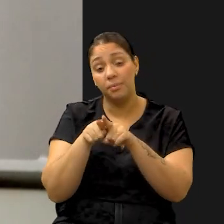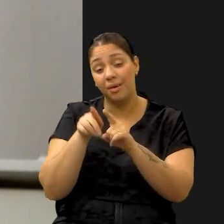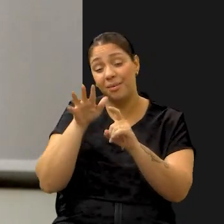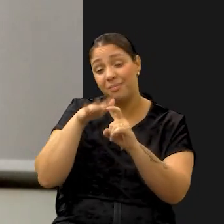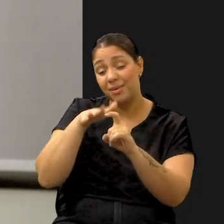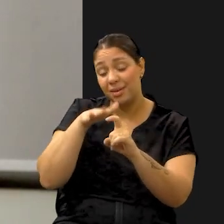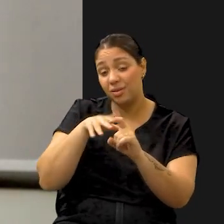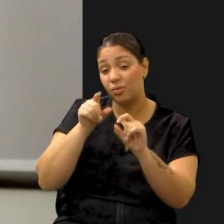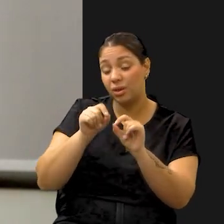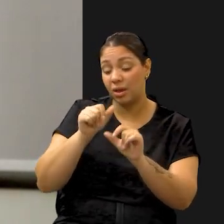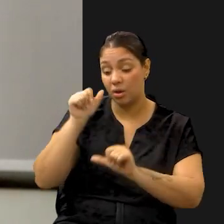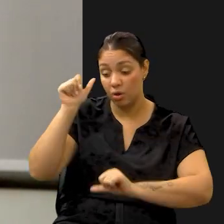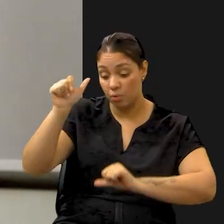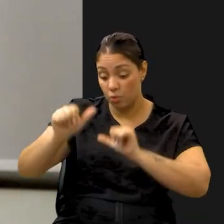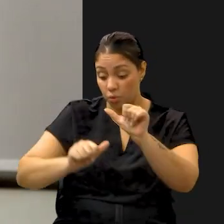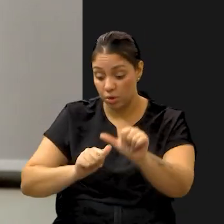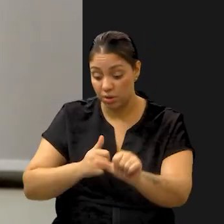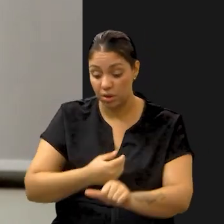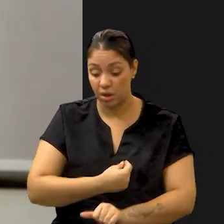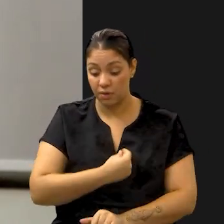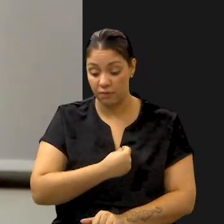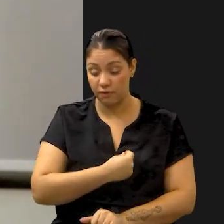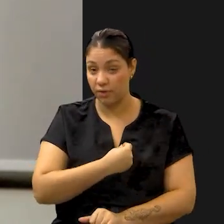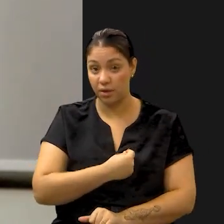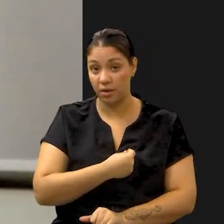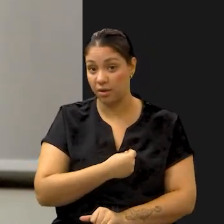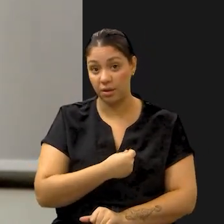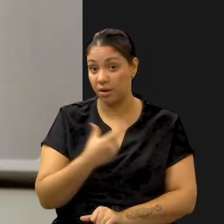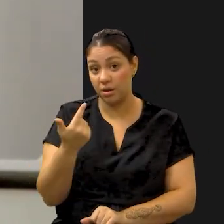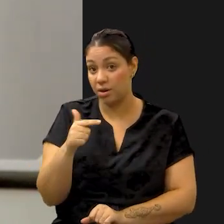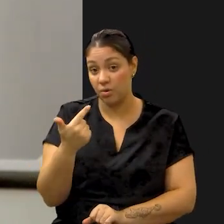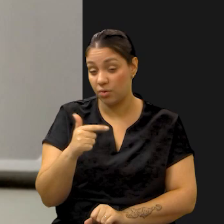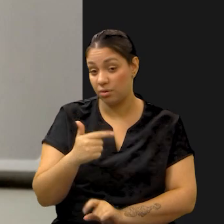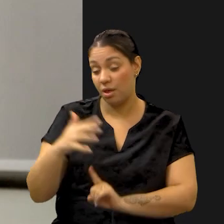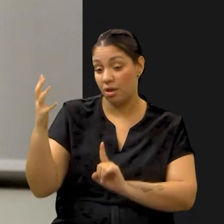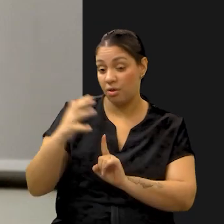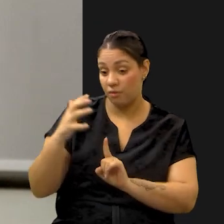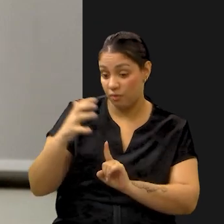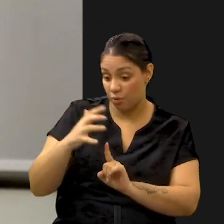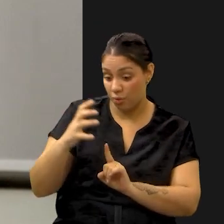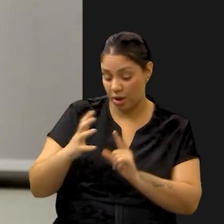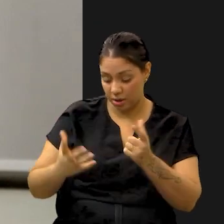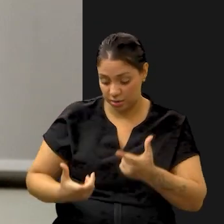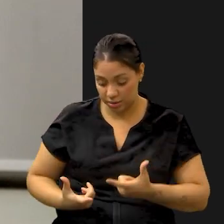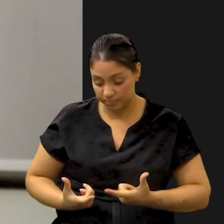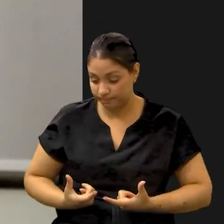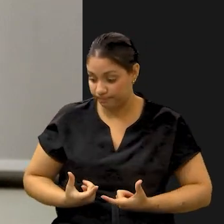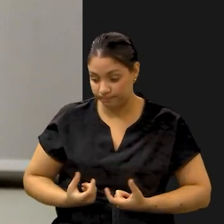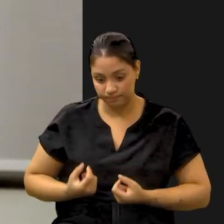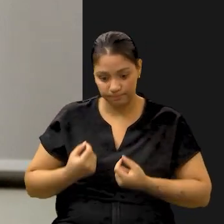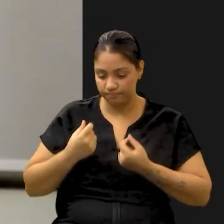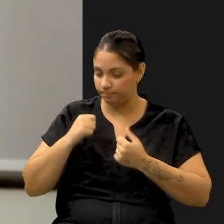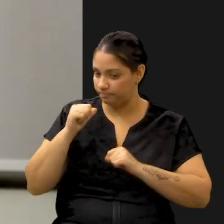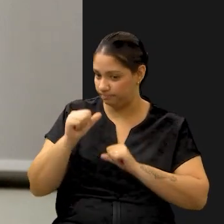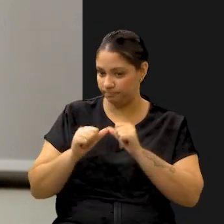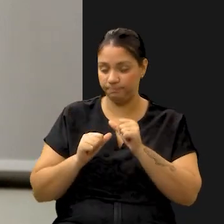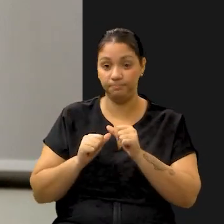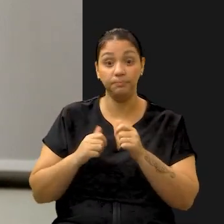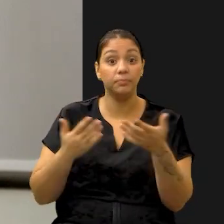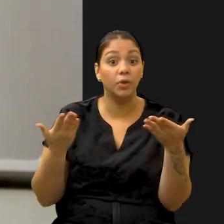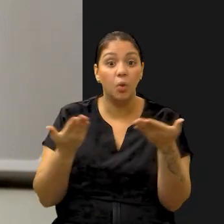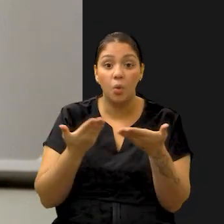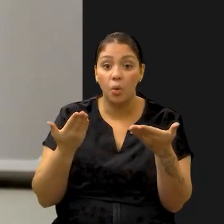Existe um mito de que mudança de estilo de vida não tem impacto em relação ao surgimento dos tumores, o que é um mito.